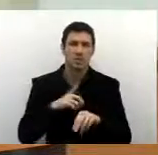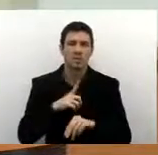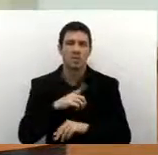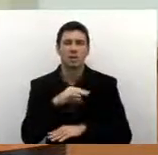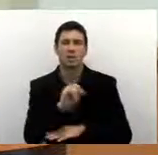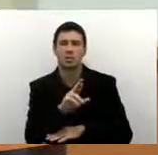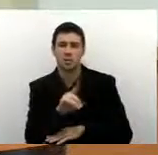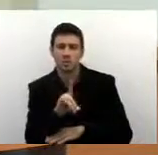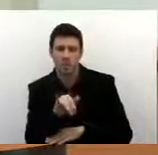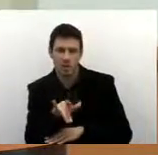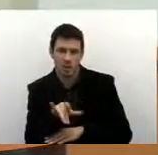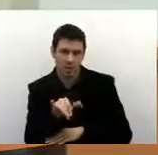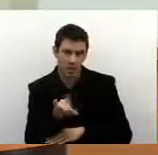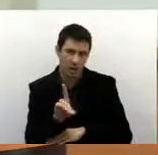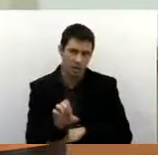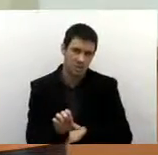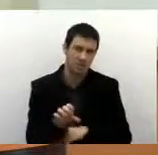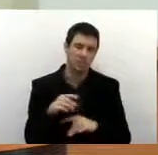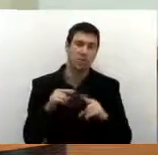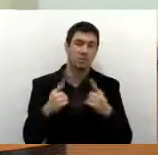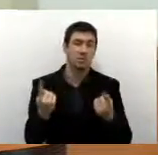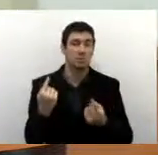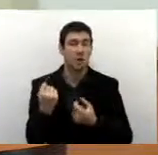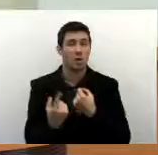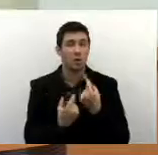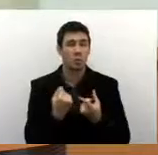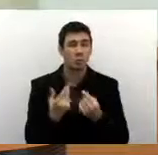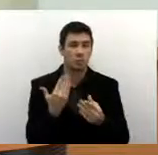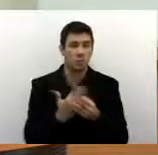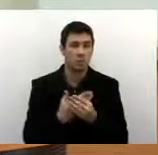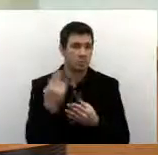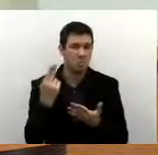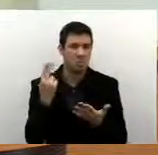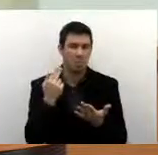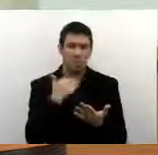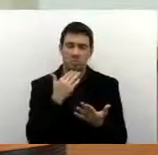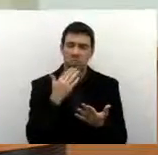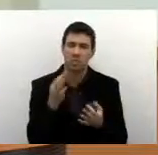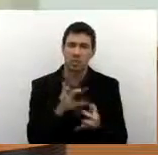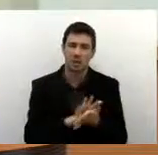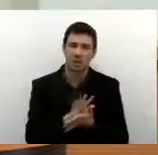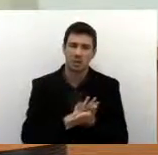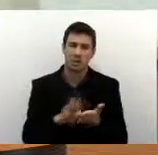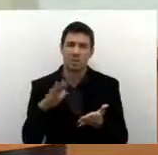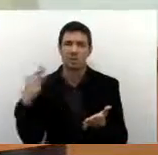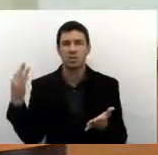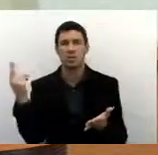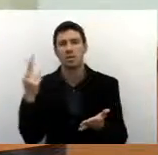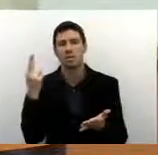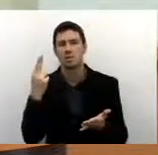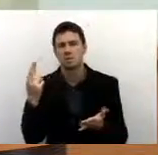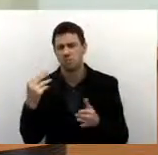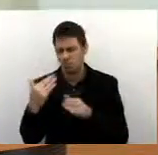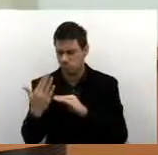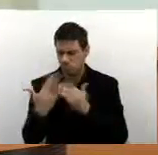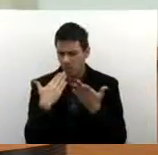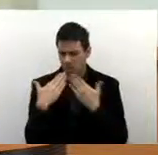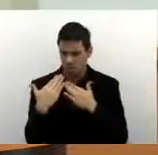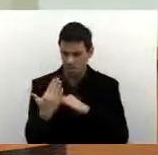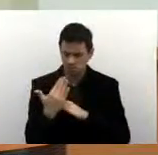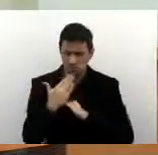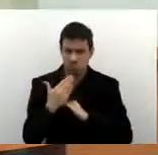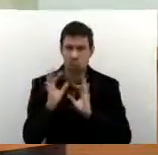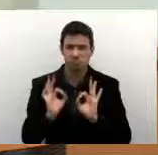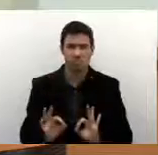relação política e alguns processos não são urgentes. Quando é urgente, eu chego em Vossa Excelência, prontamente sou atendido e Vossa Excelência